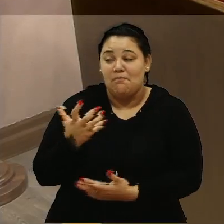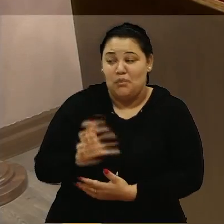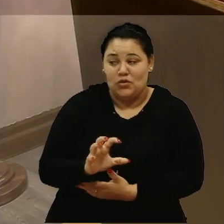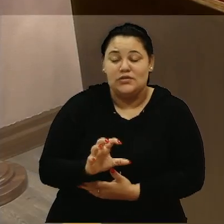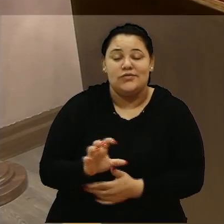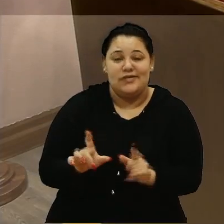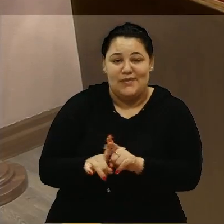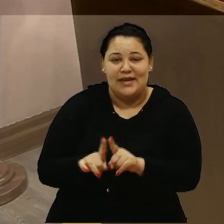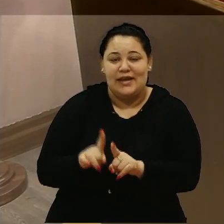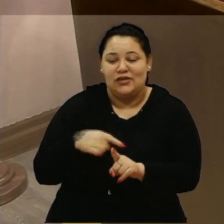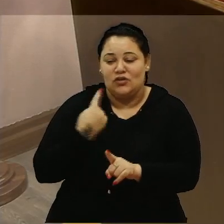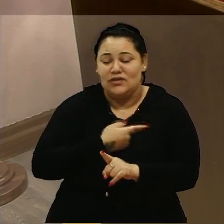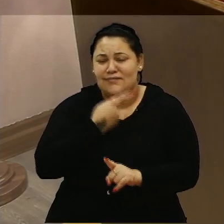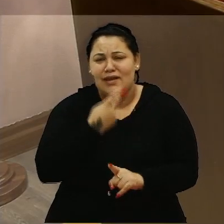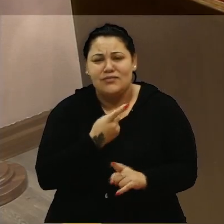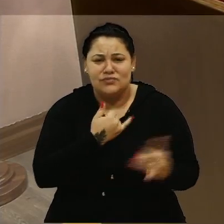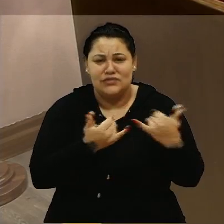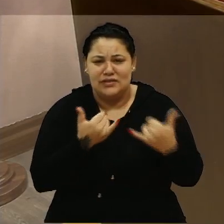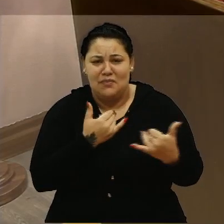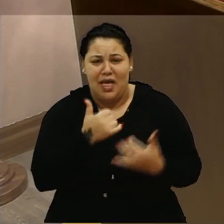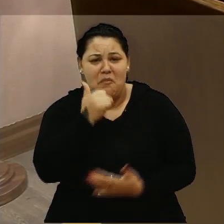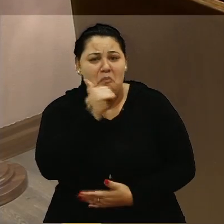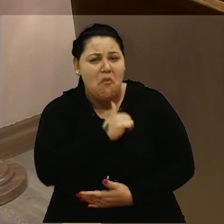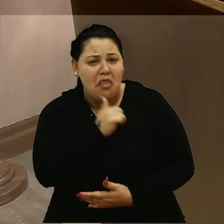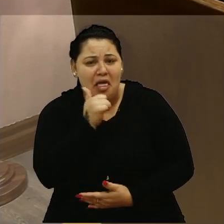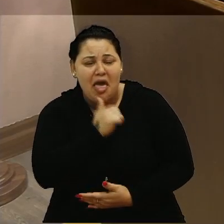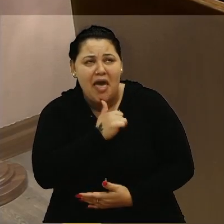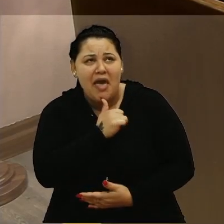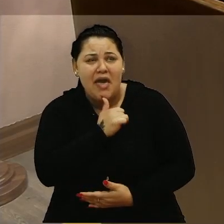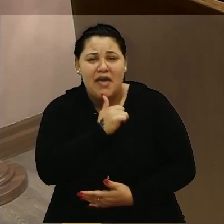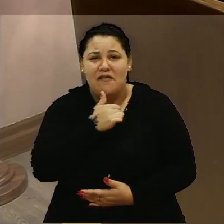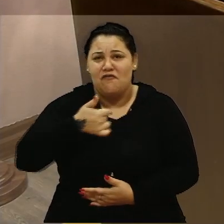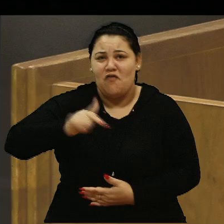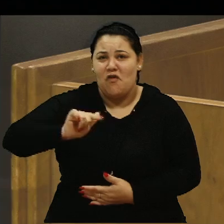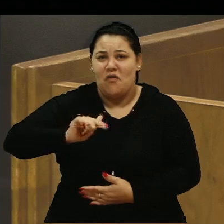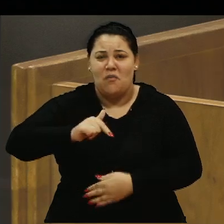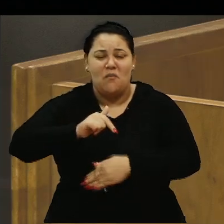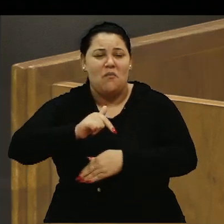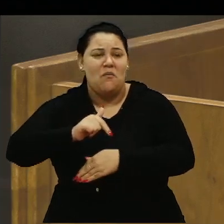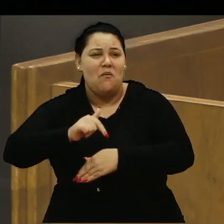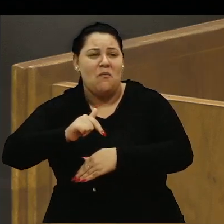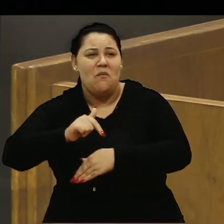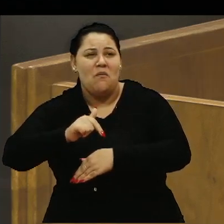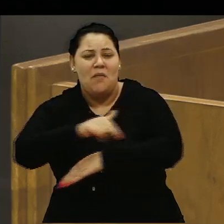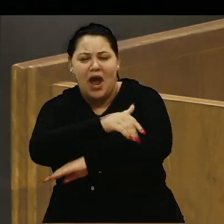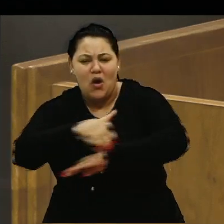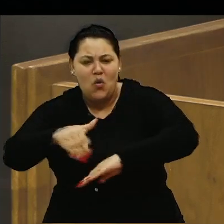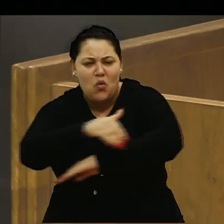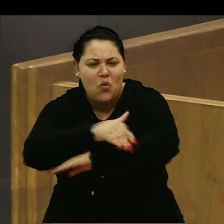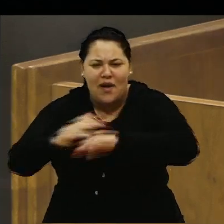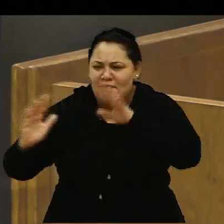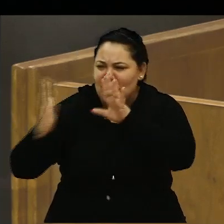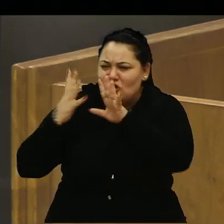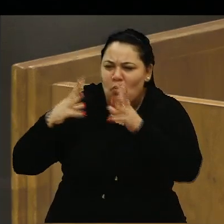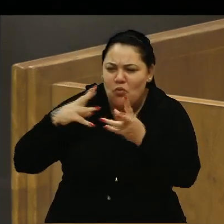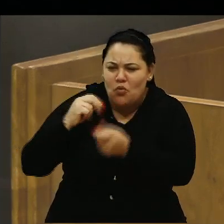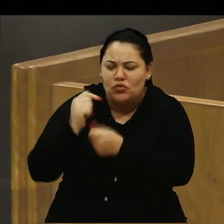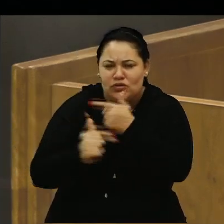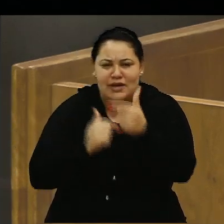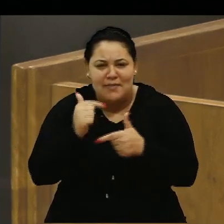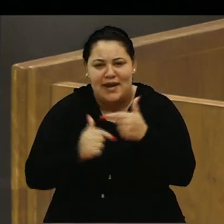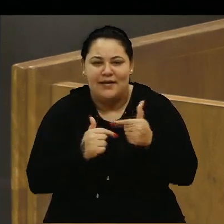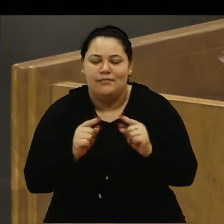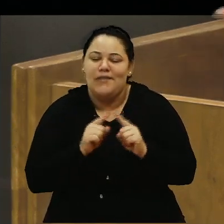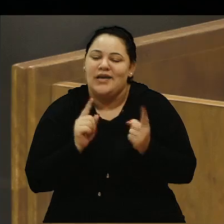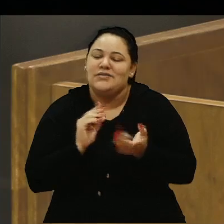quando a gente diz assim, as mulheres foram para a rua conquistar o trabalho nos diversos serviços, mas